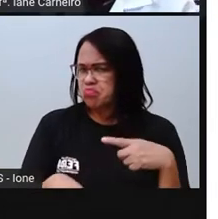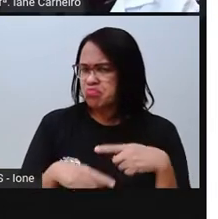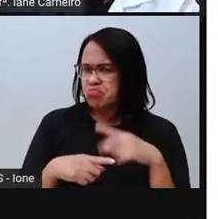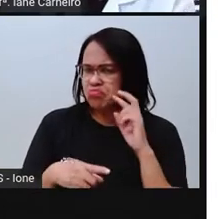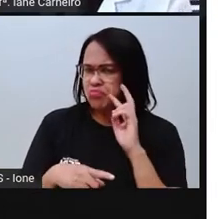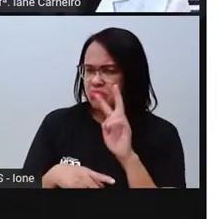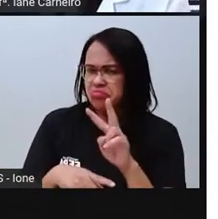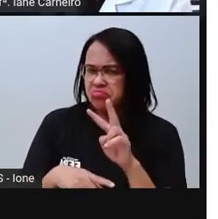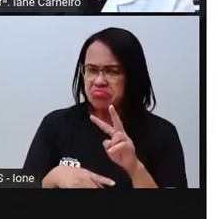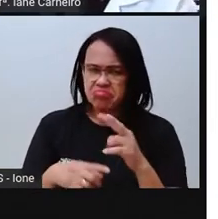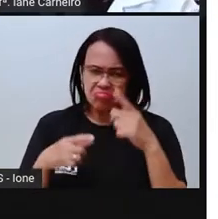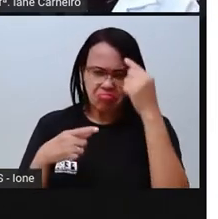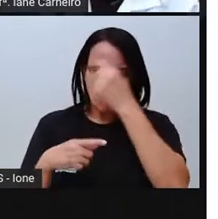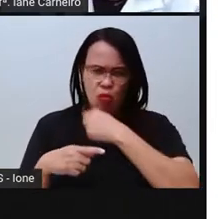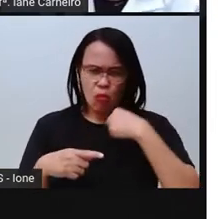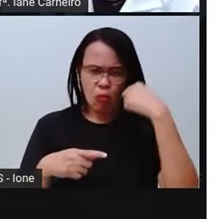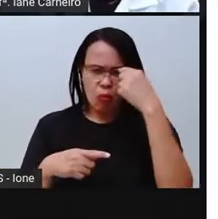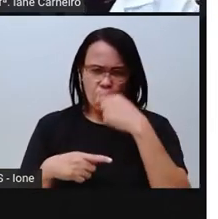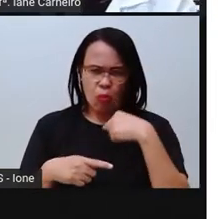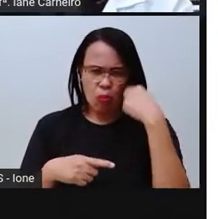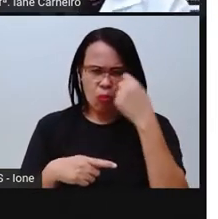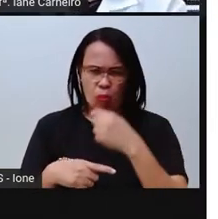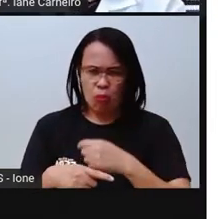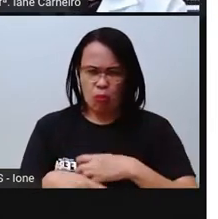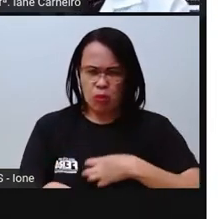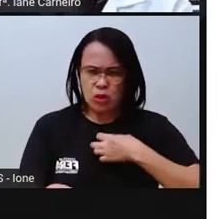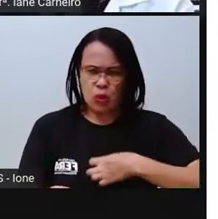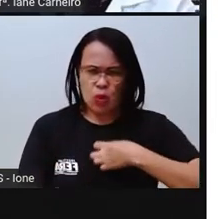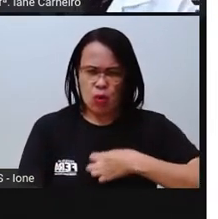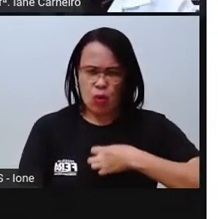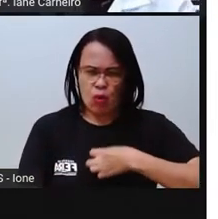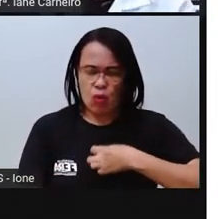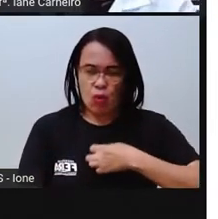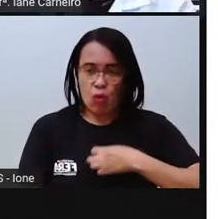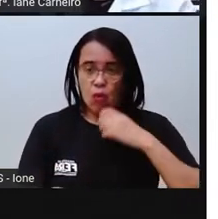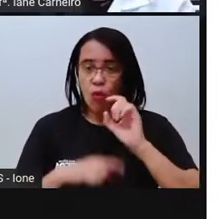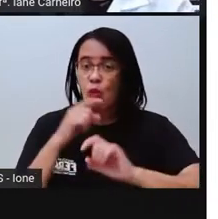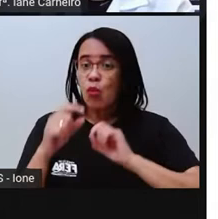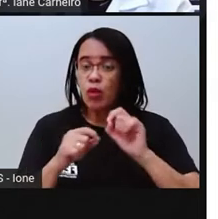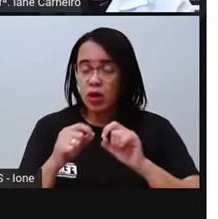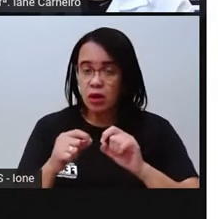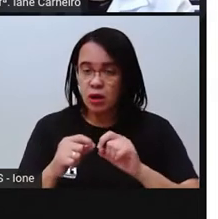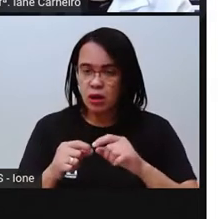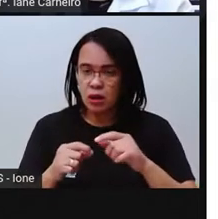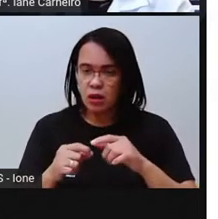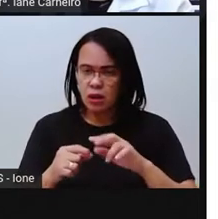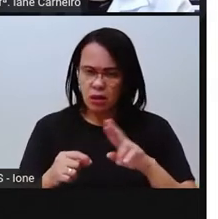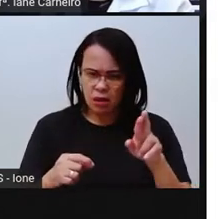forma? Ele está feliz? Ele está triste? Está zangado? O que é que vocês acham?